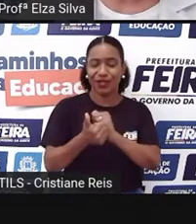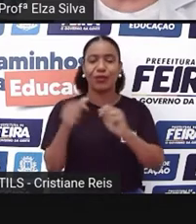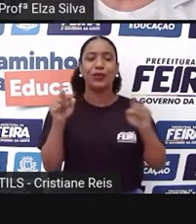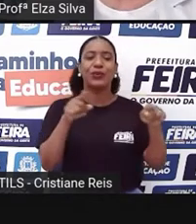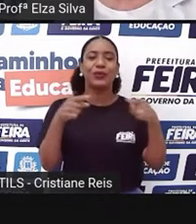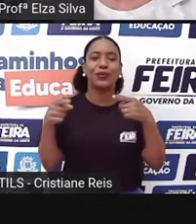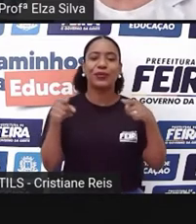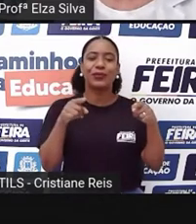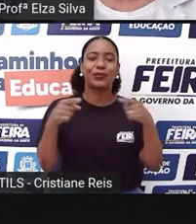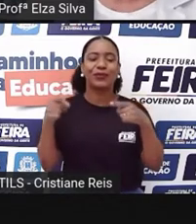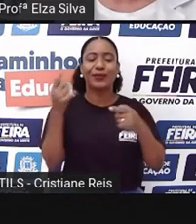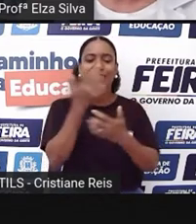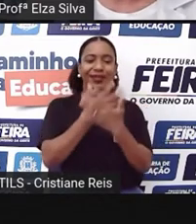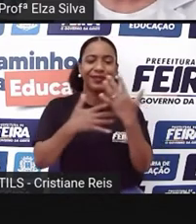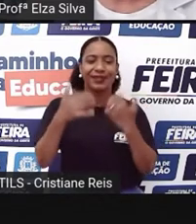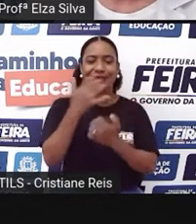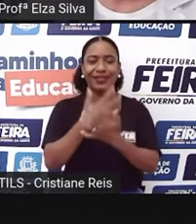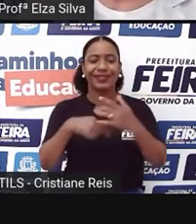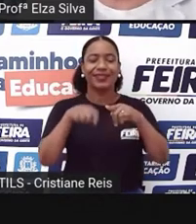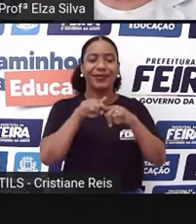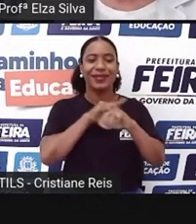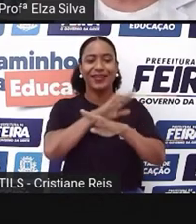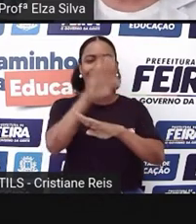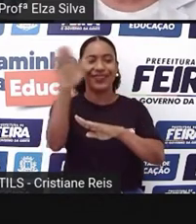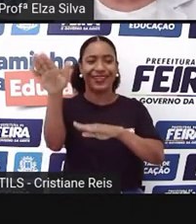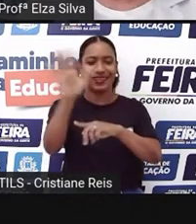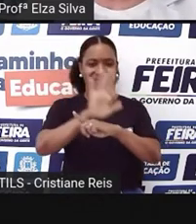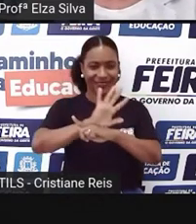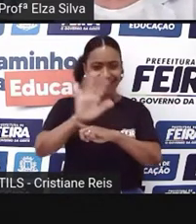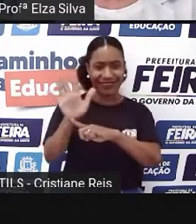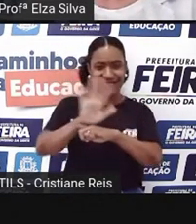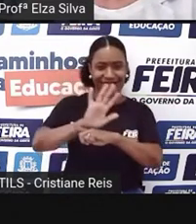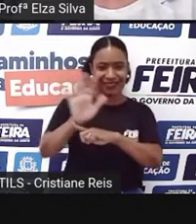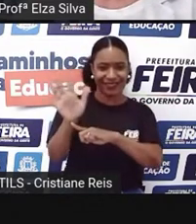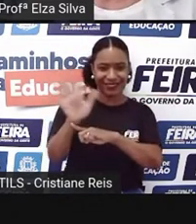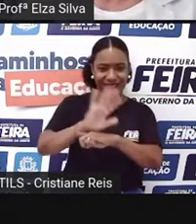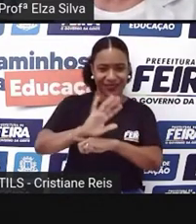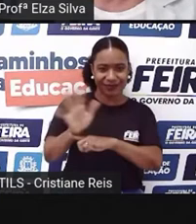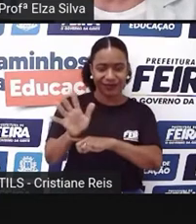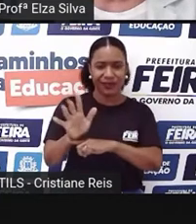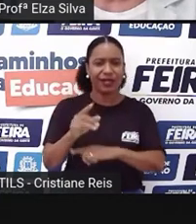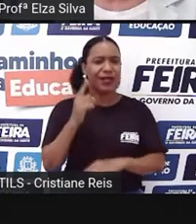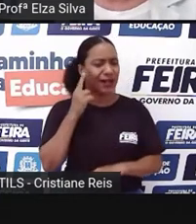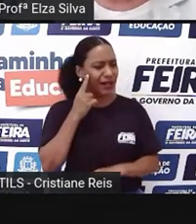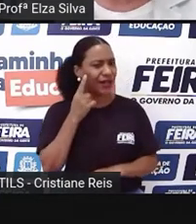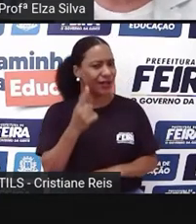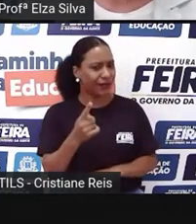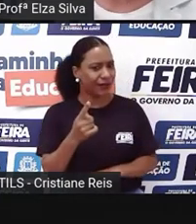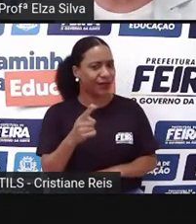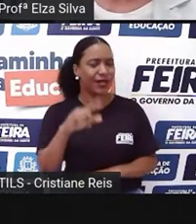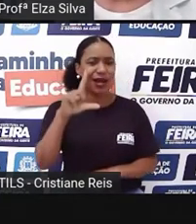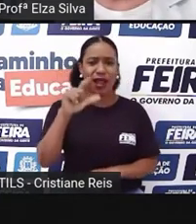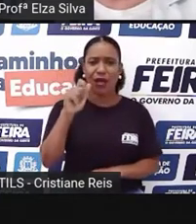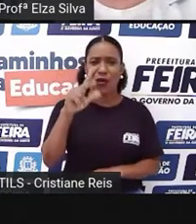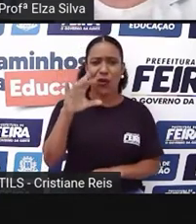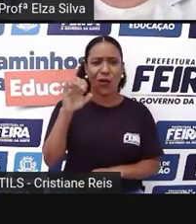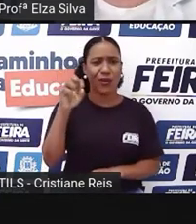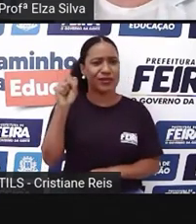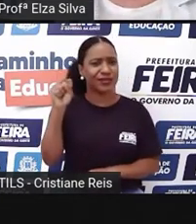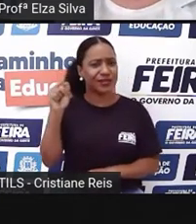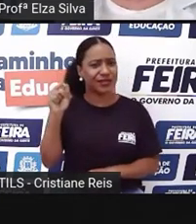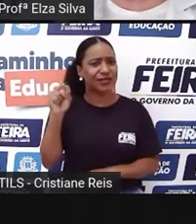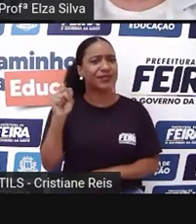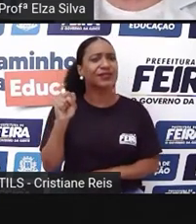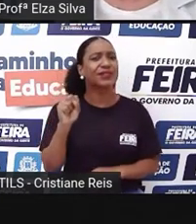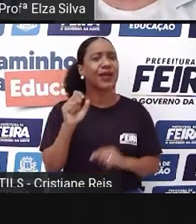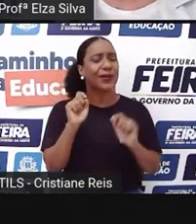música e ir ao cinema. E vocês se lembram o que é o lacrosse? É um esporte. Na verdade, é